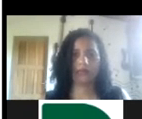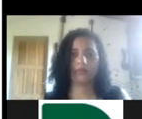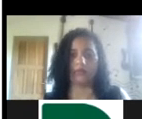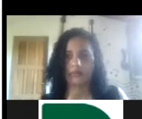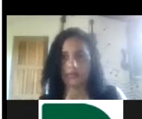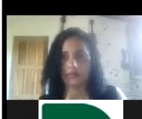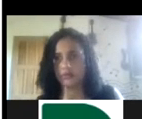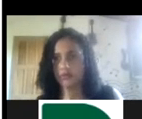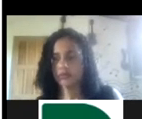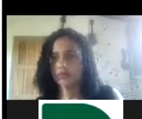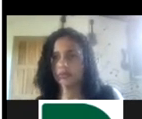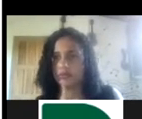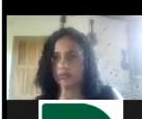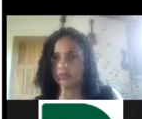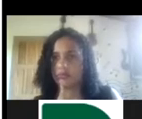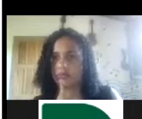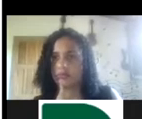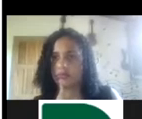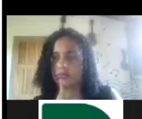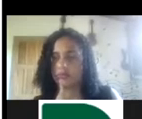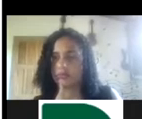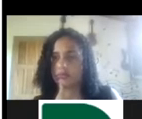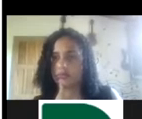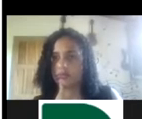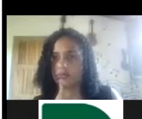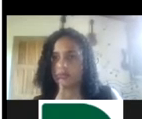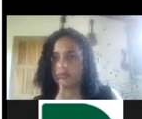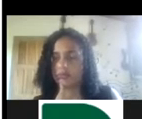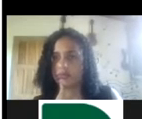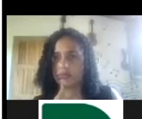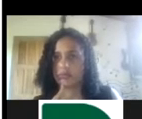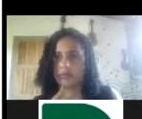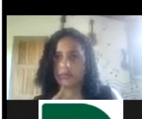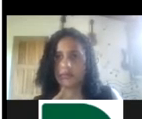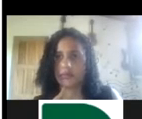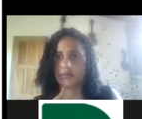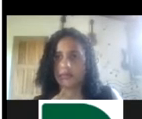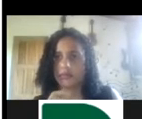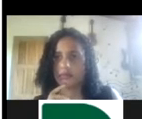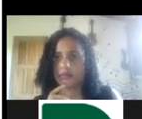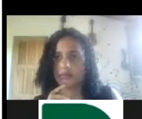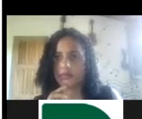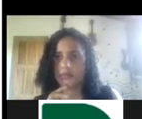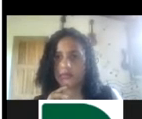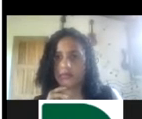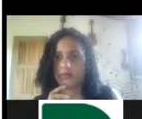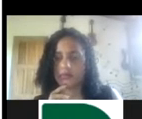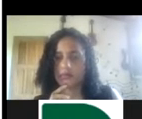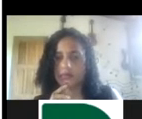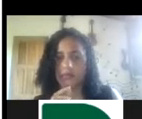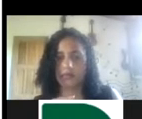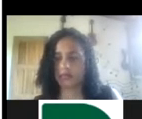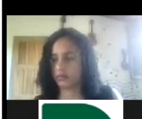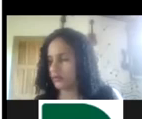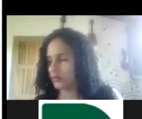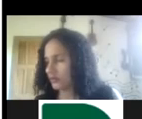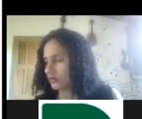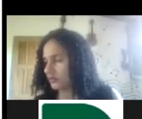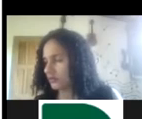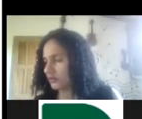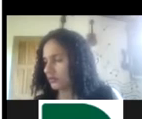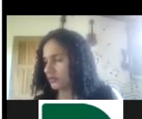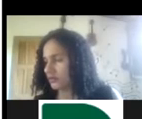E da segunda sessão em diante, essas sessões são pagas. E nas cortes